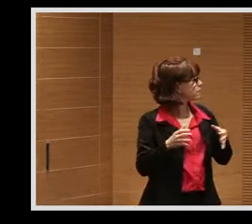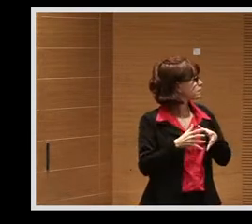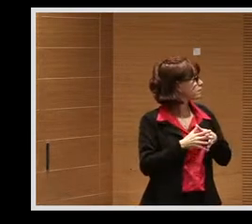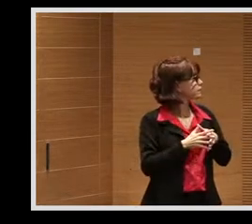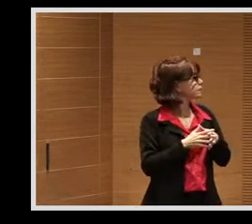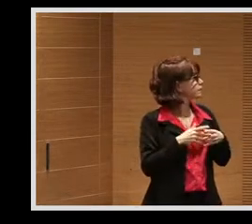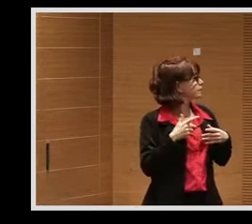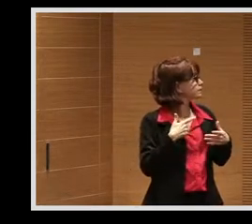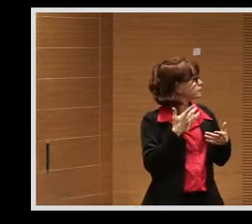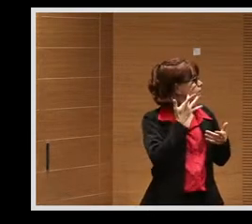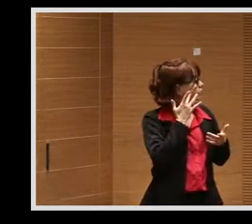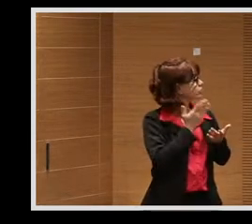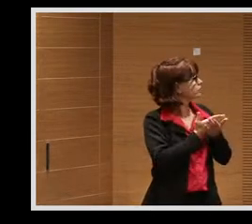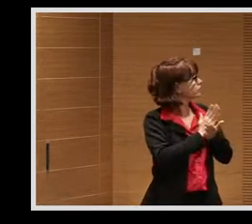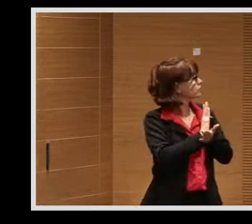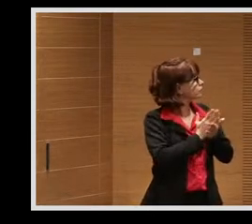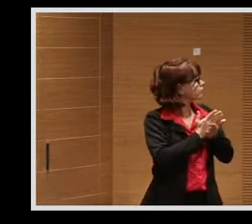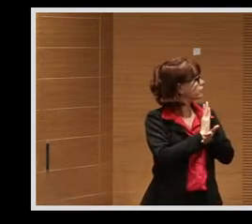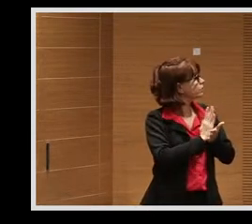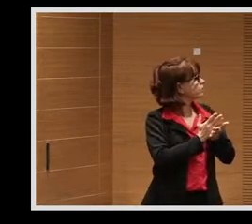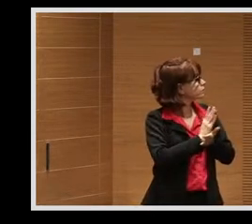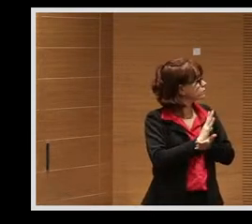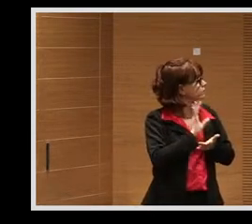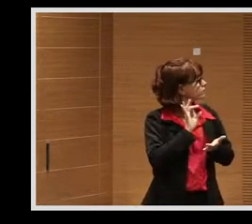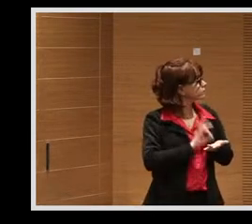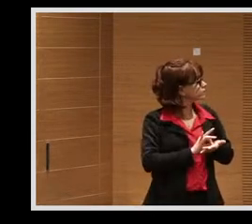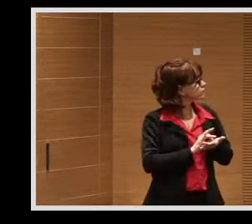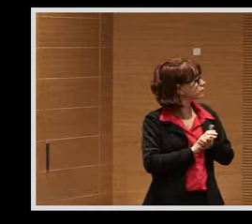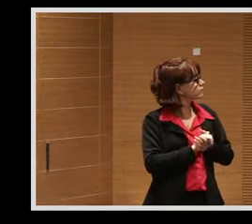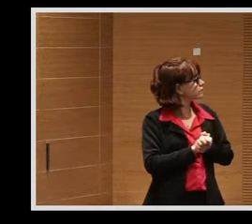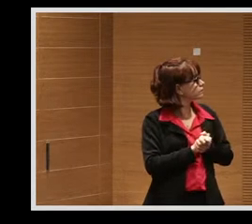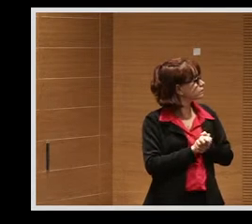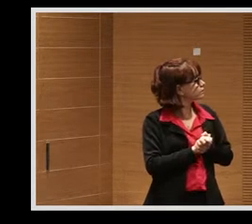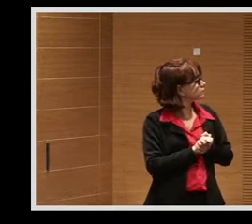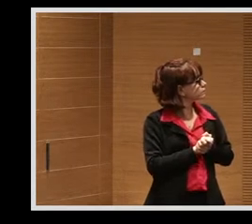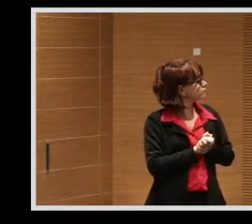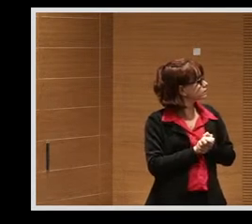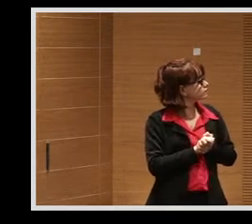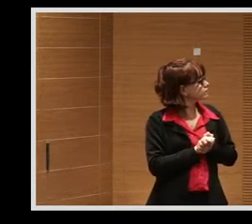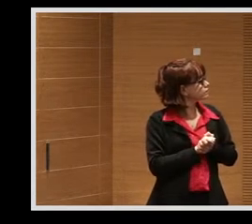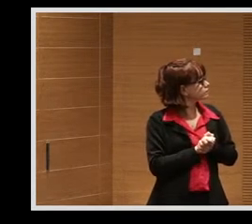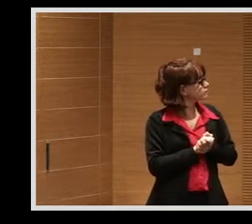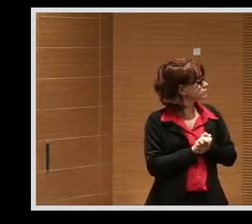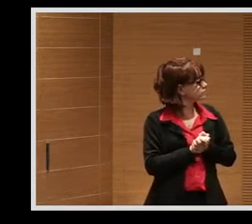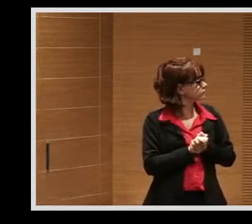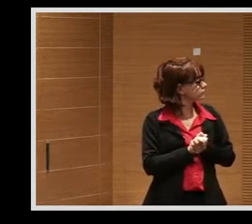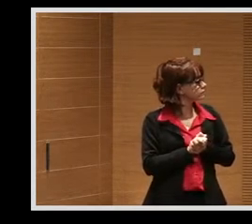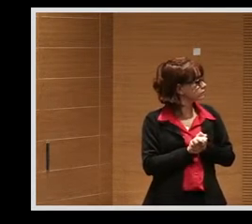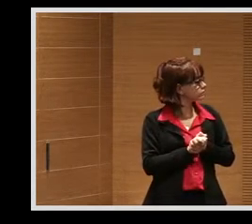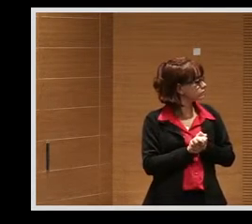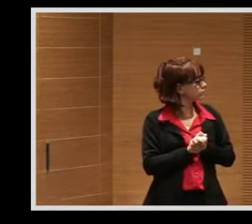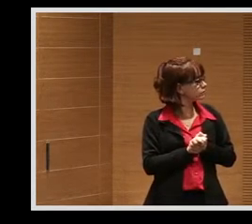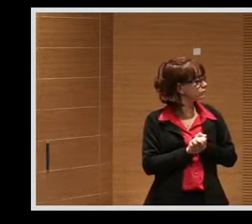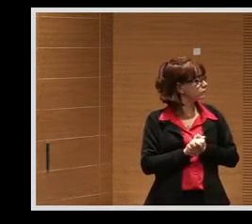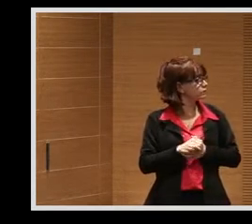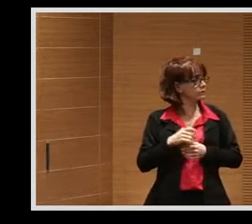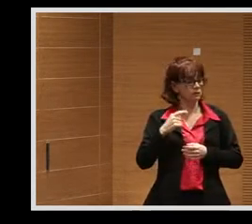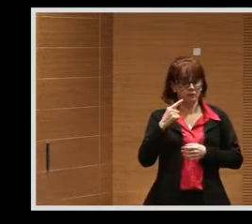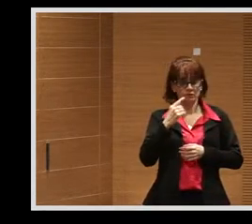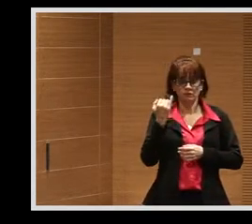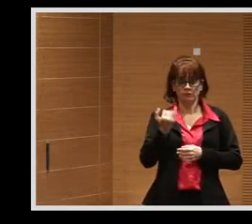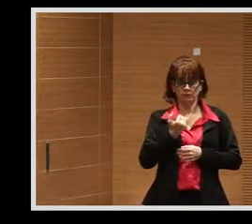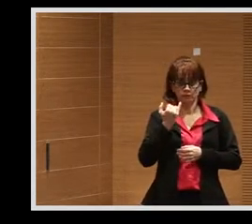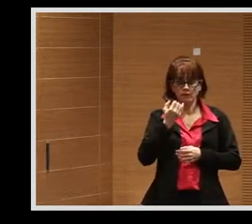acho que ela tem que incomodar mesmo. Né? E eu acho que é uma questão importantíssima, é bom estar